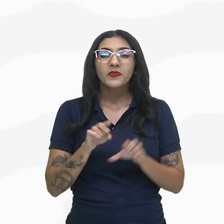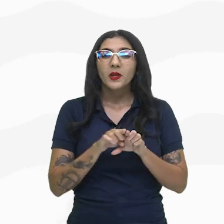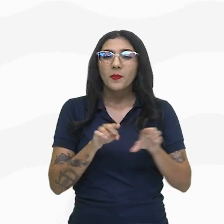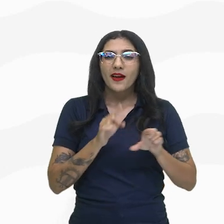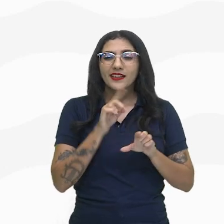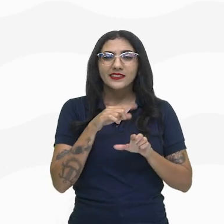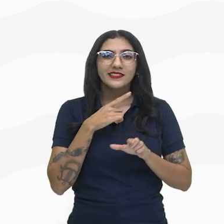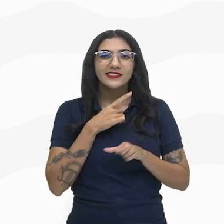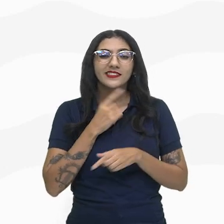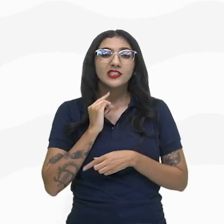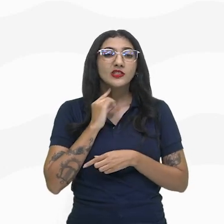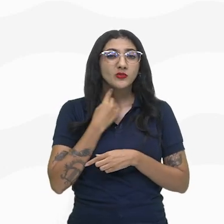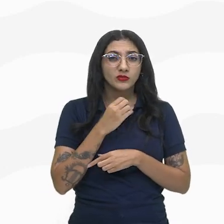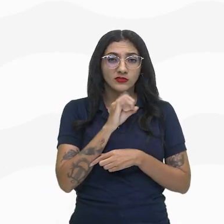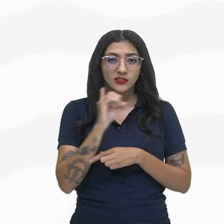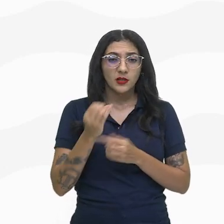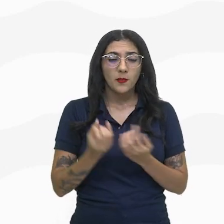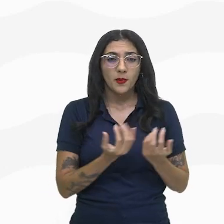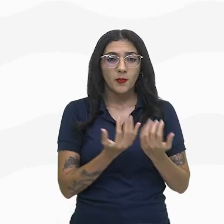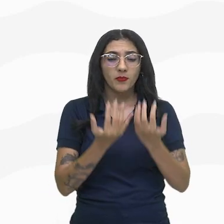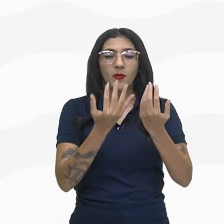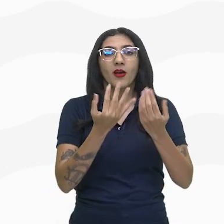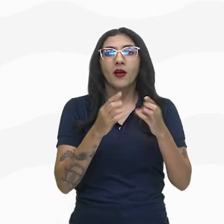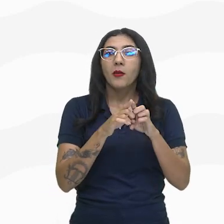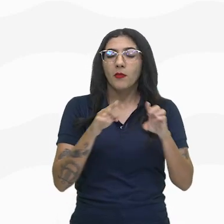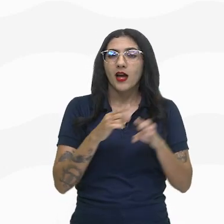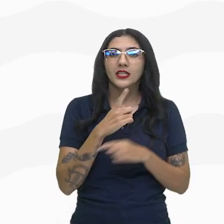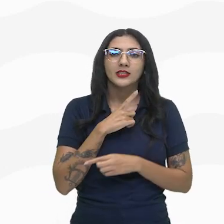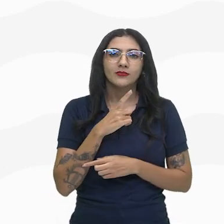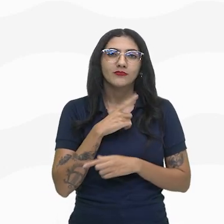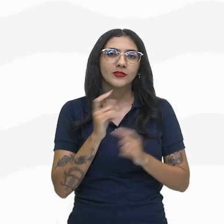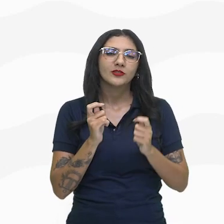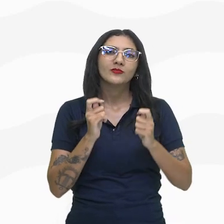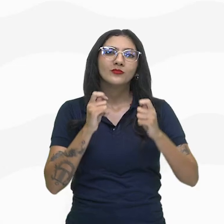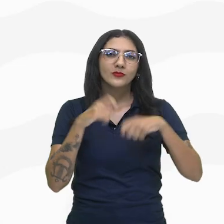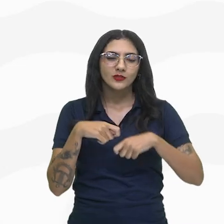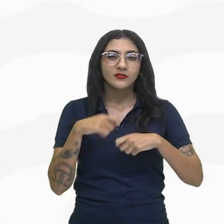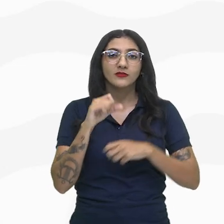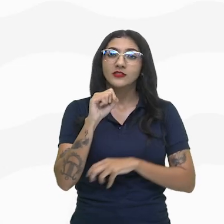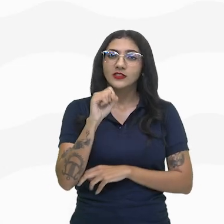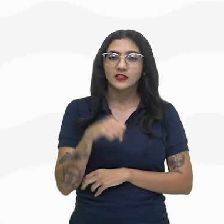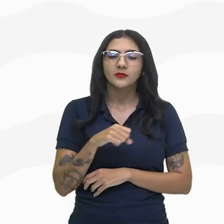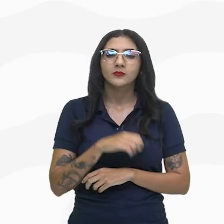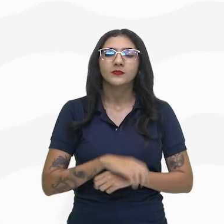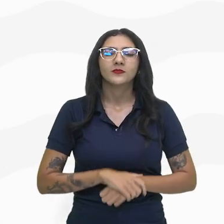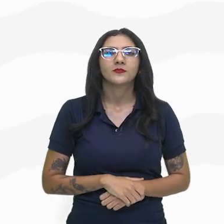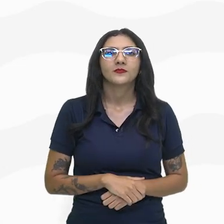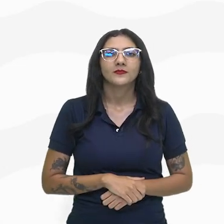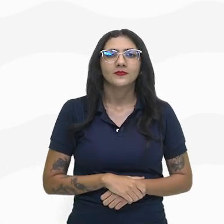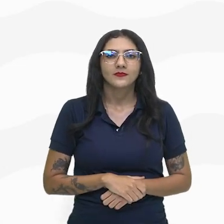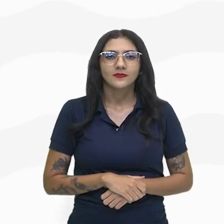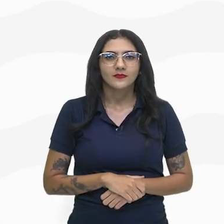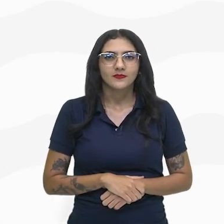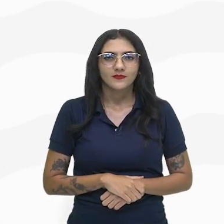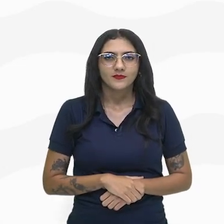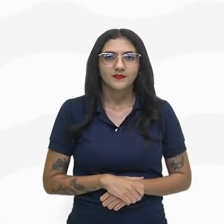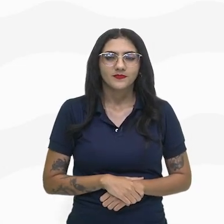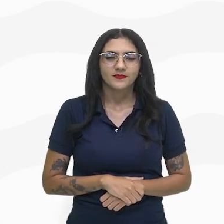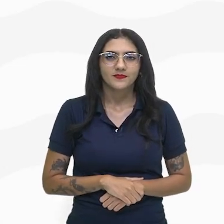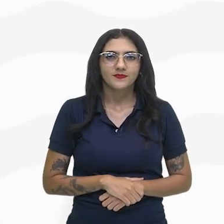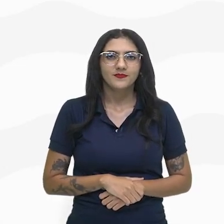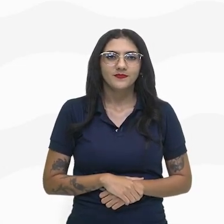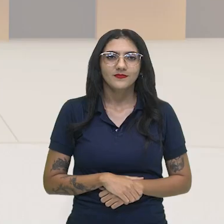produzir poluição com isso, mas é possível fazer essa reciclagem com o plástico. Muito bem,